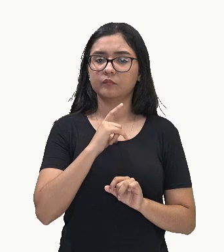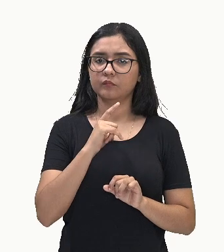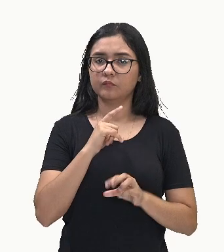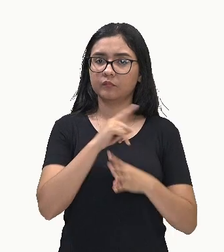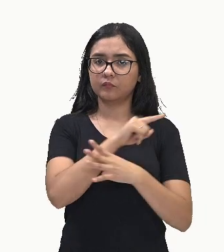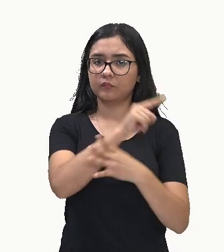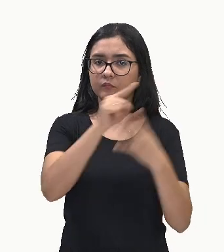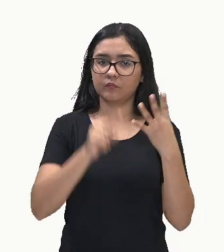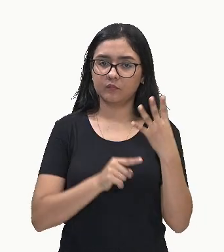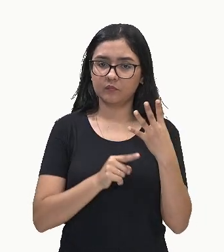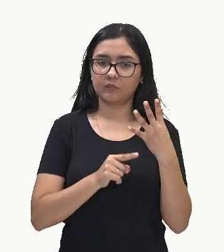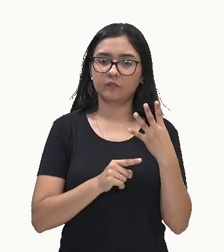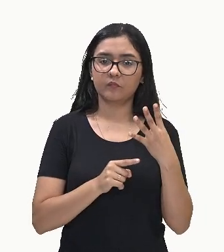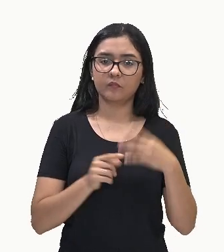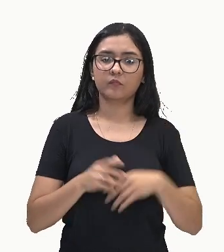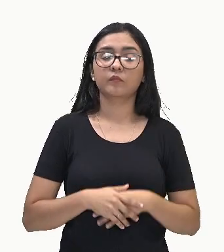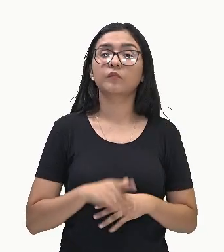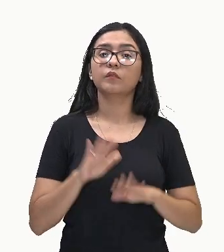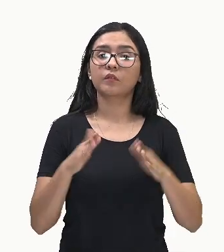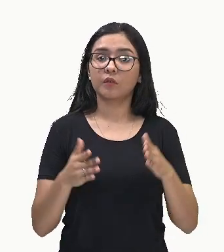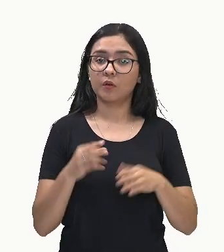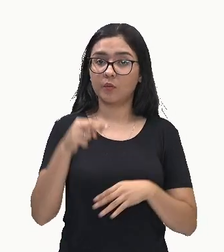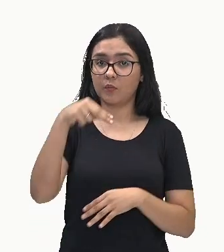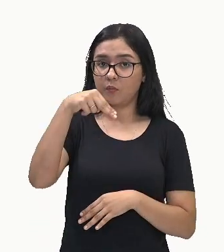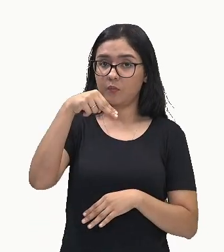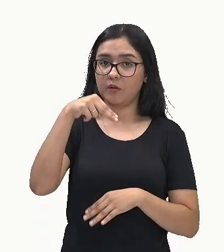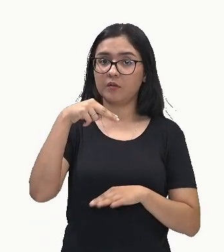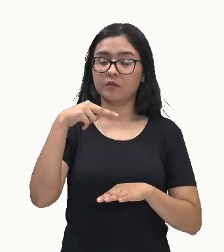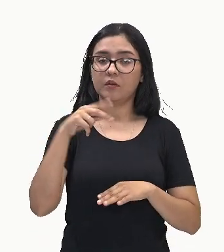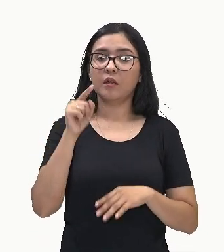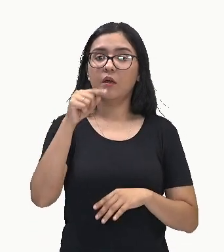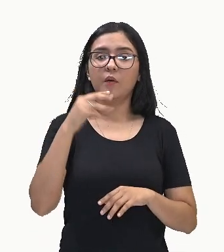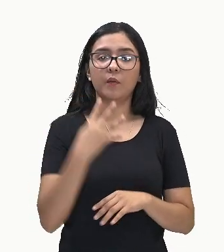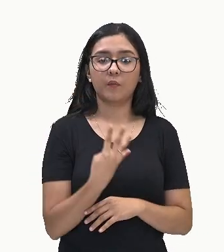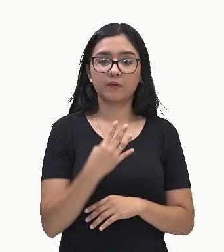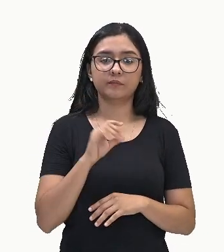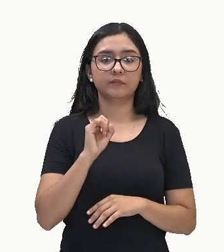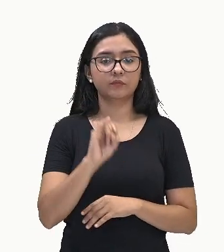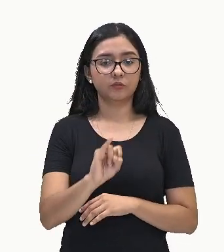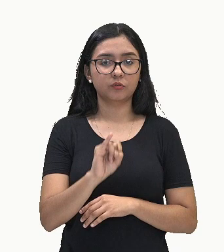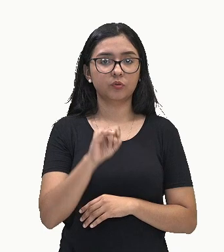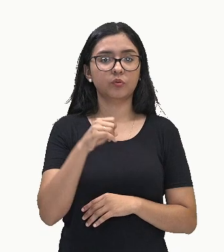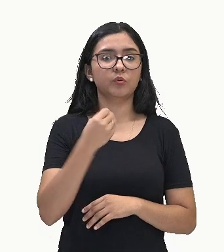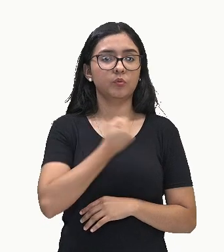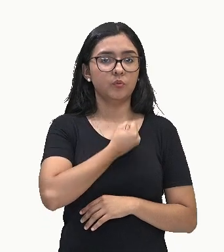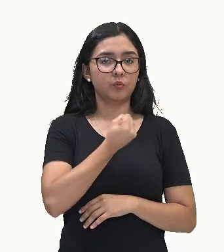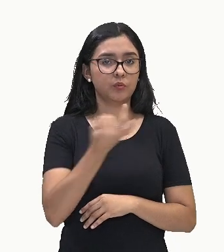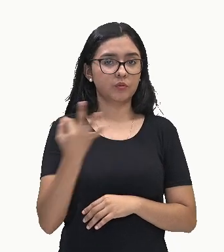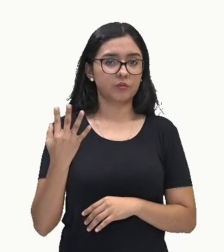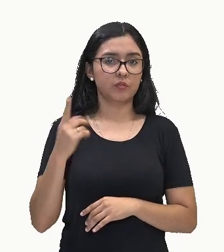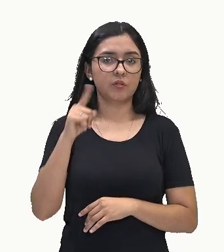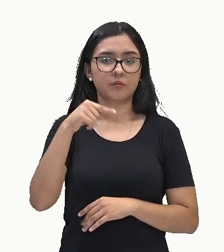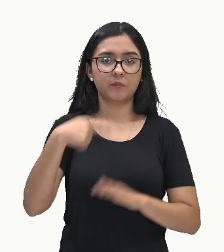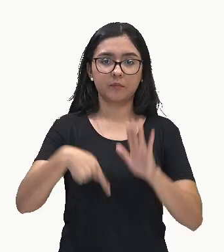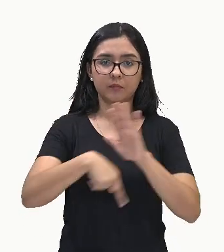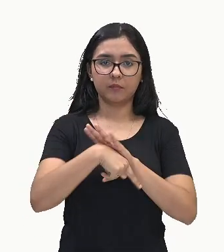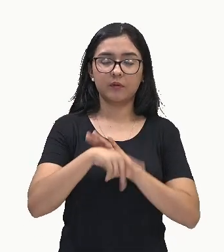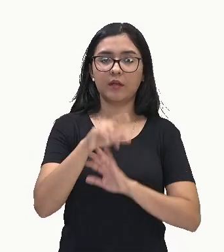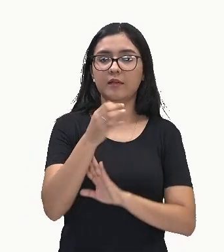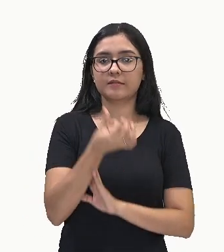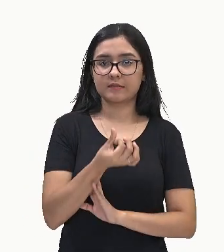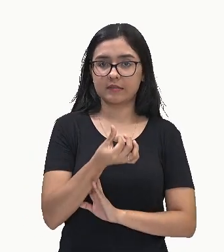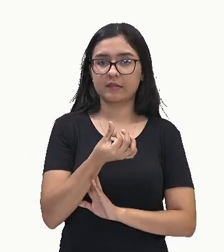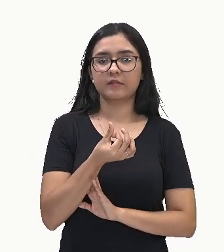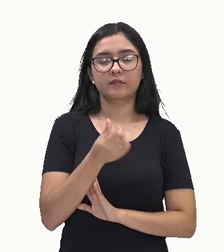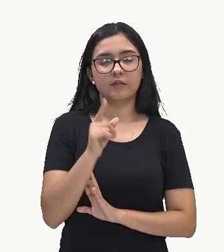elementos o n Vale 4 se o número de elementos que compõe o conjunto né É se então